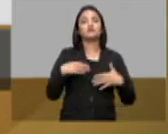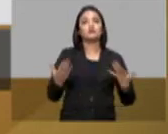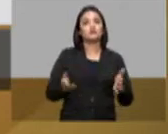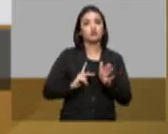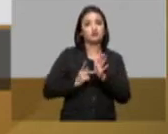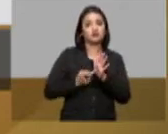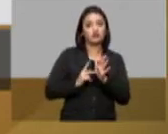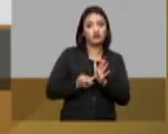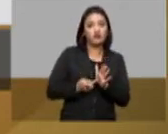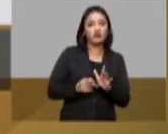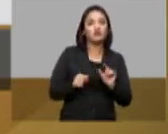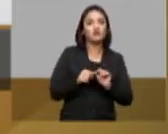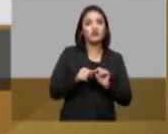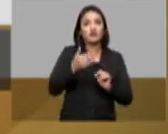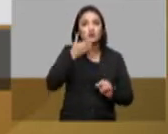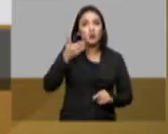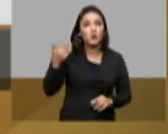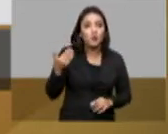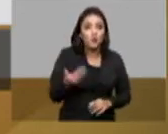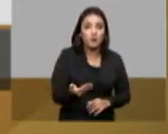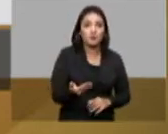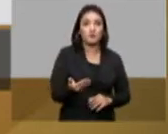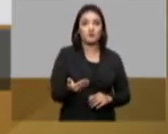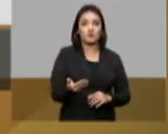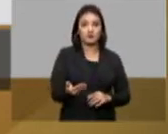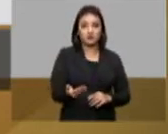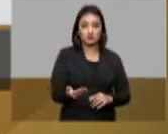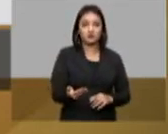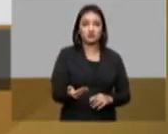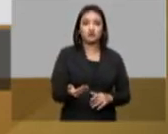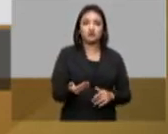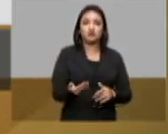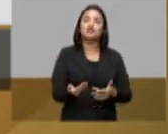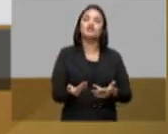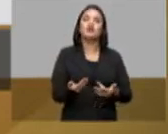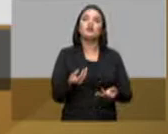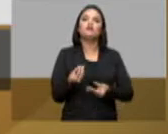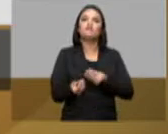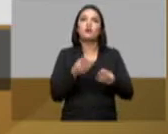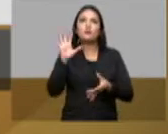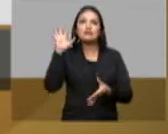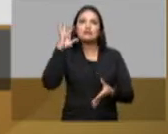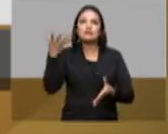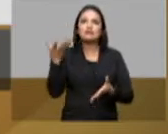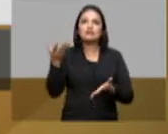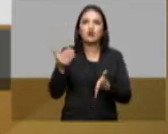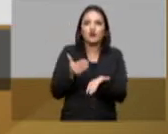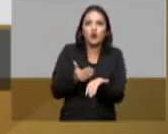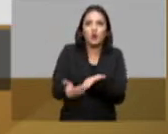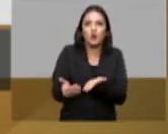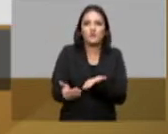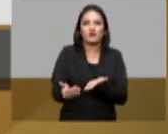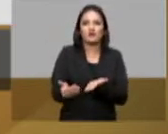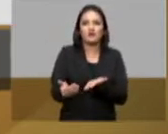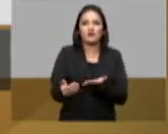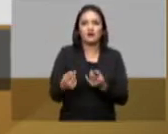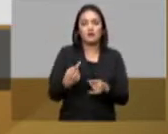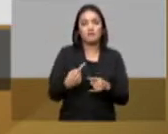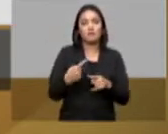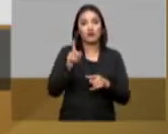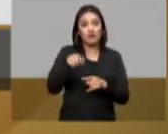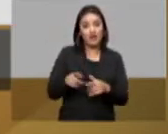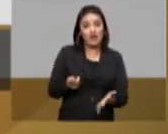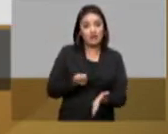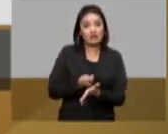Sindicom formula um pedido de modulação dos efeitos dessa decisão. É que a consequência de uma decisão como esta, excelência, será a exigência